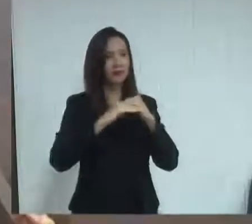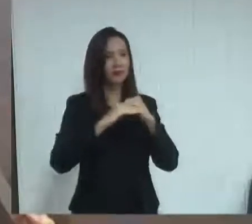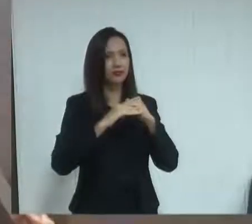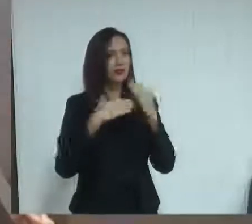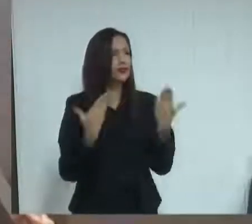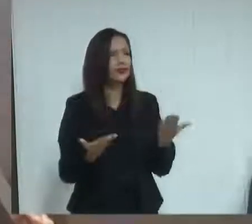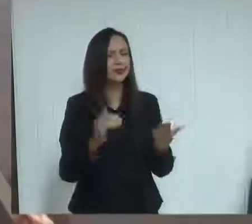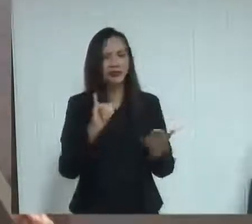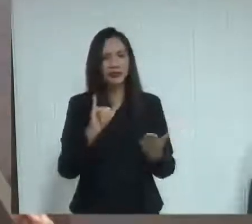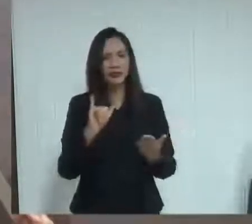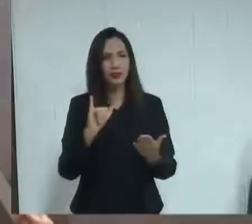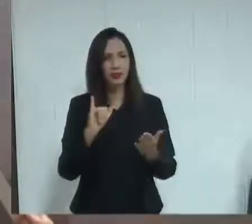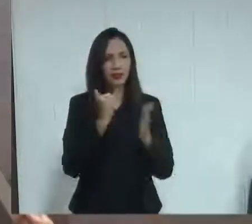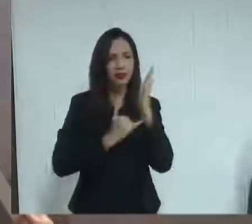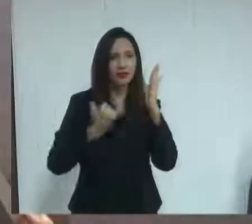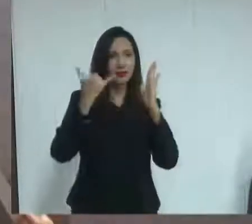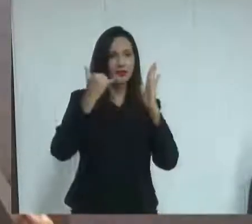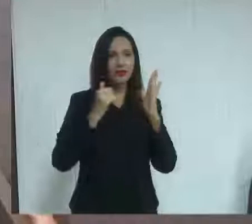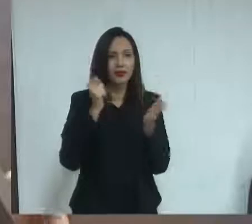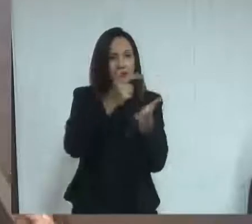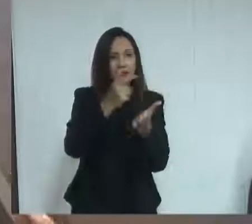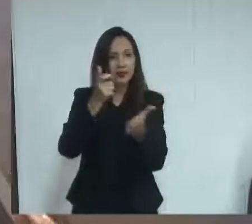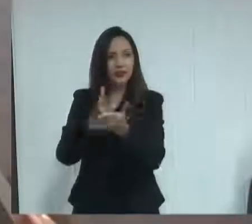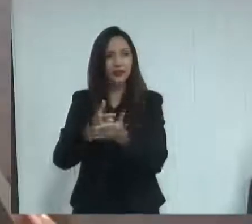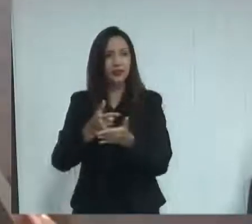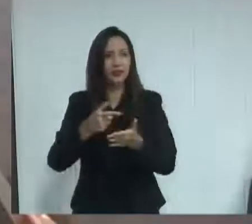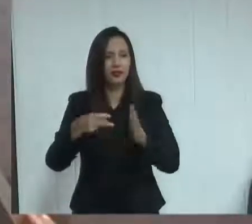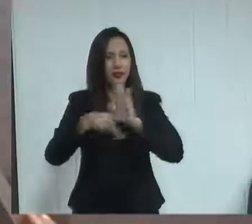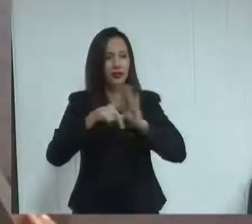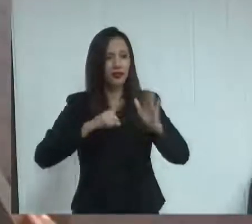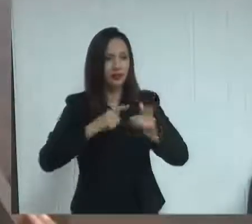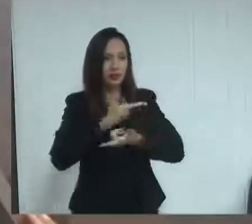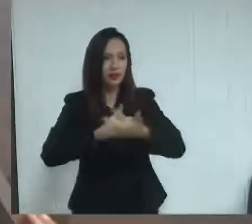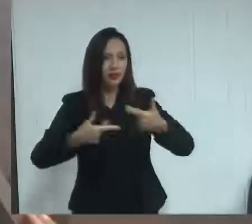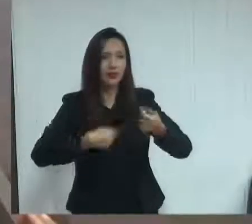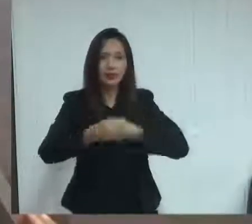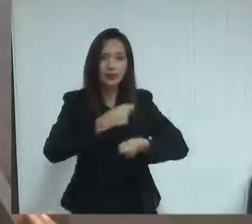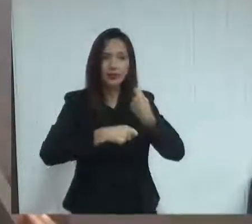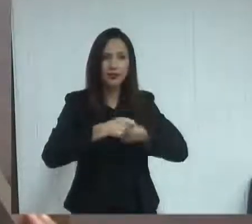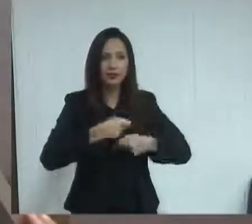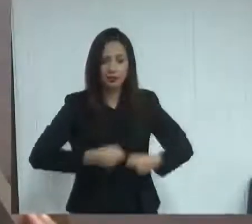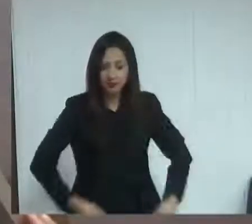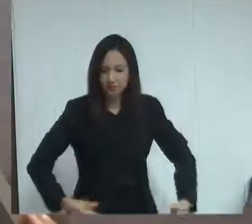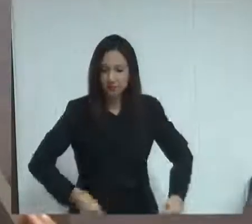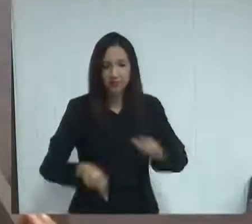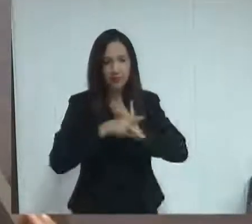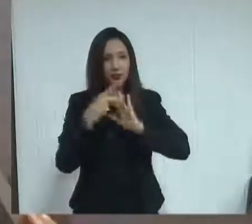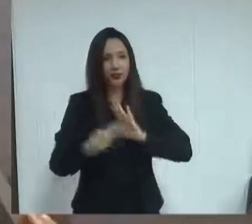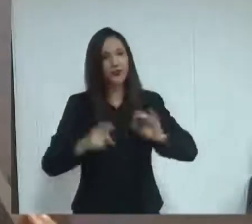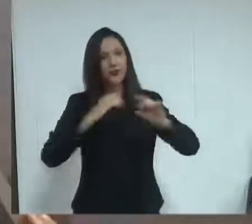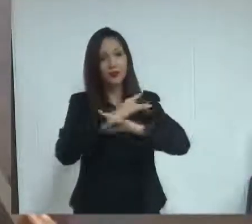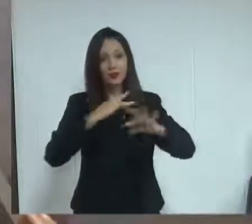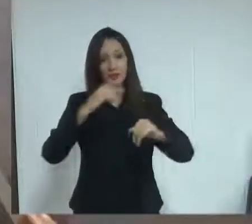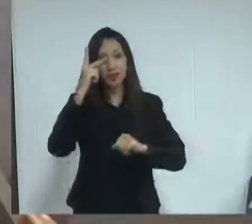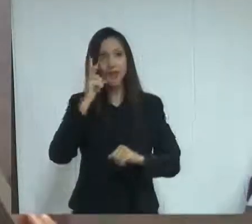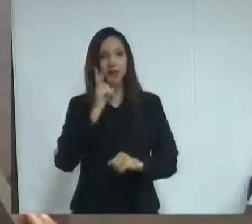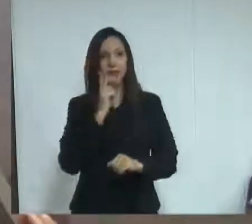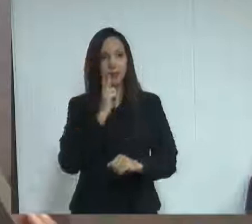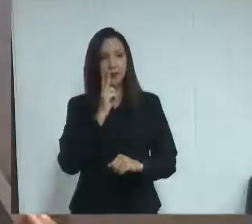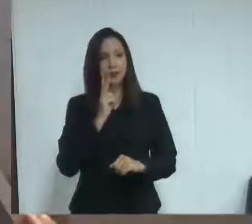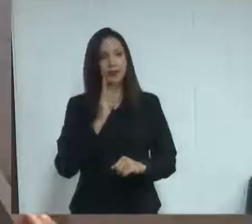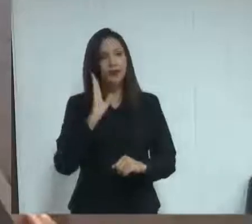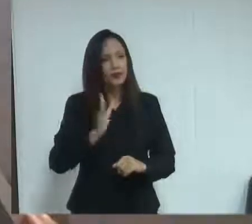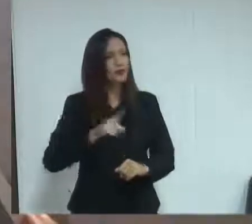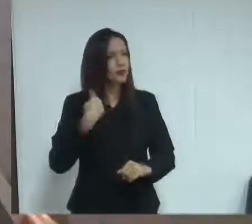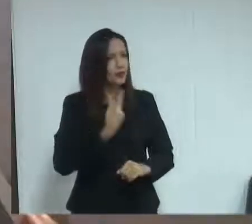que o imposto? Para pagar as despesas do município. Isso é fato. Lembramos que o IPT é o único imposto do nosso município. Nós estamos cansados de pagar imposto, isso é